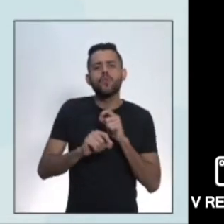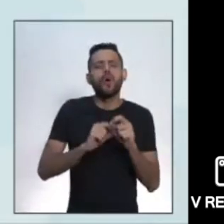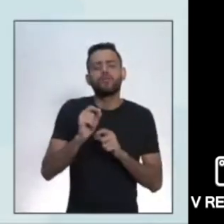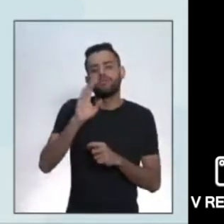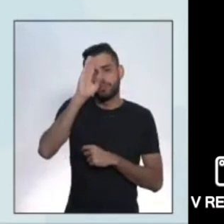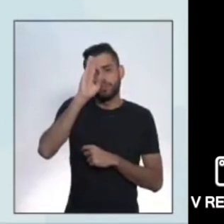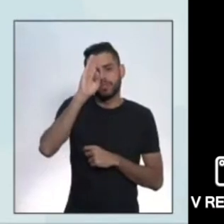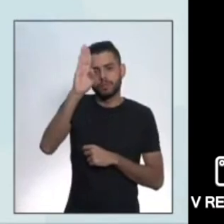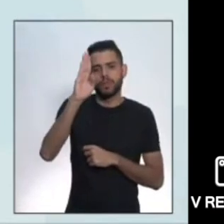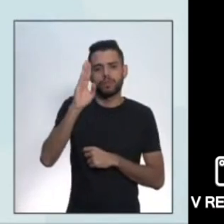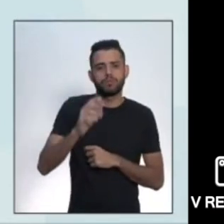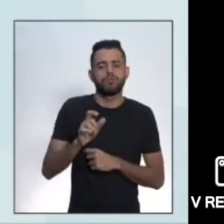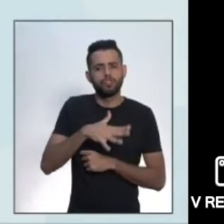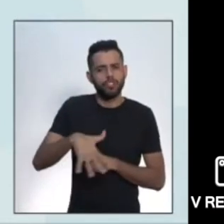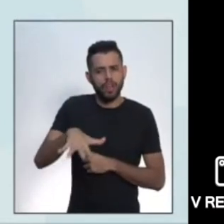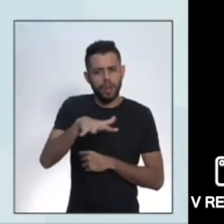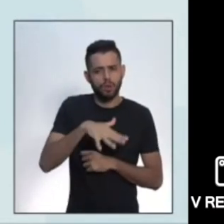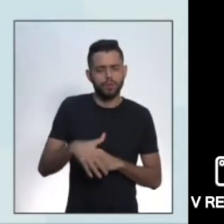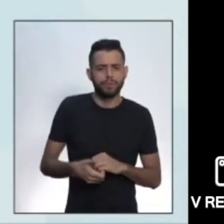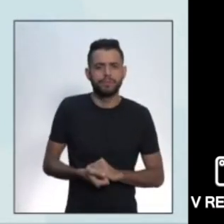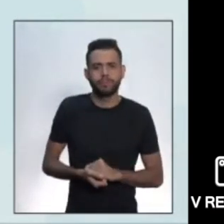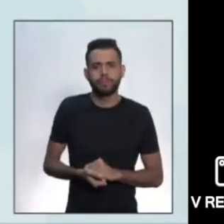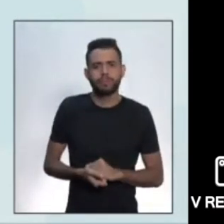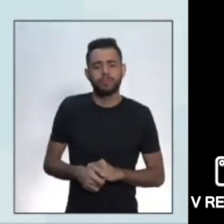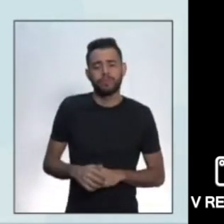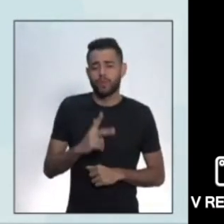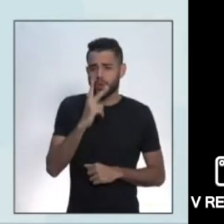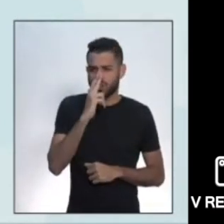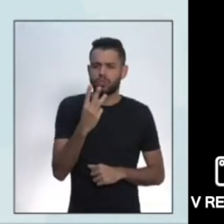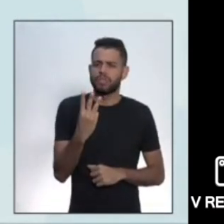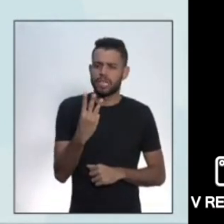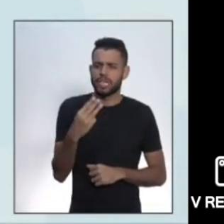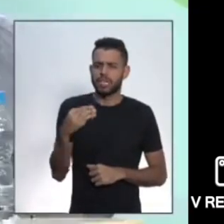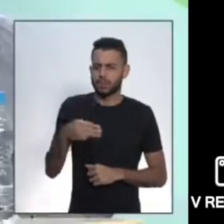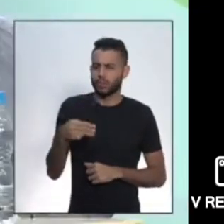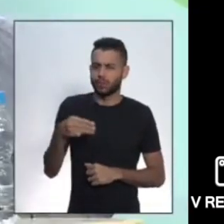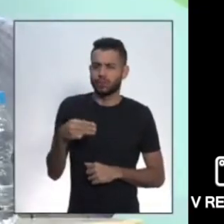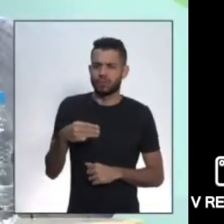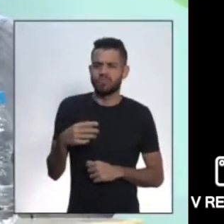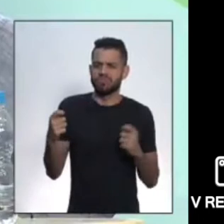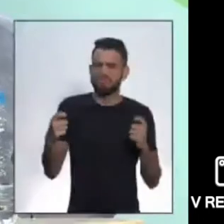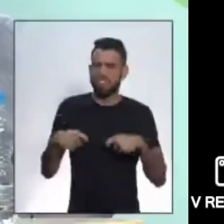é, qual que é o termo geral. Eu acredito que uns 3 minutos para eles, tá bom?